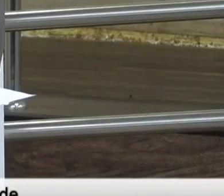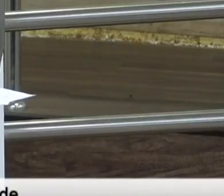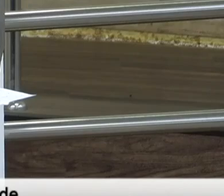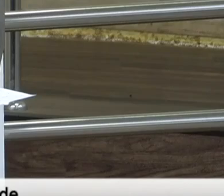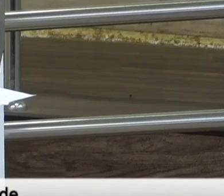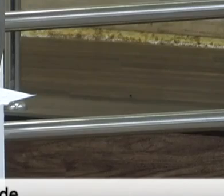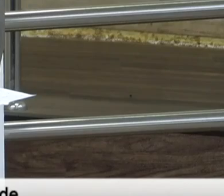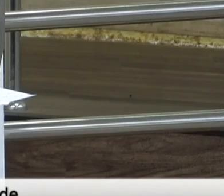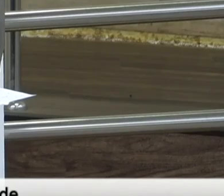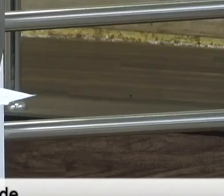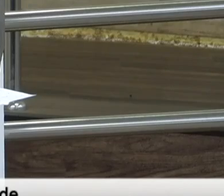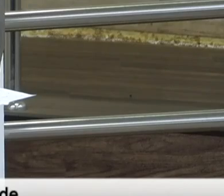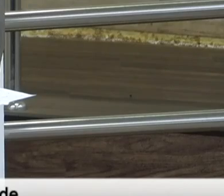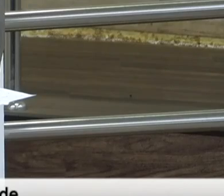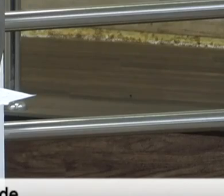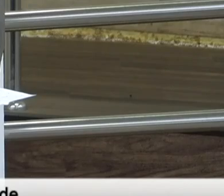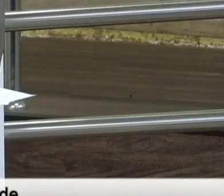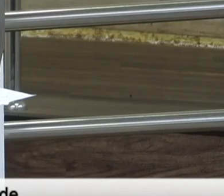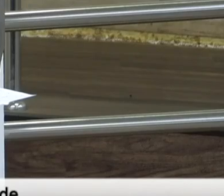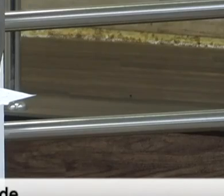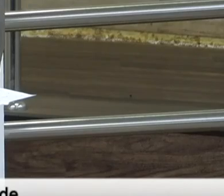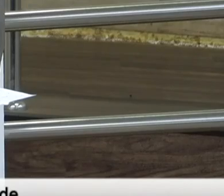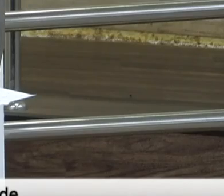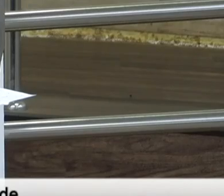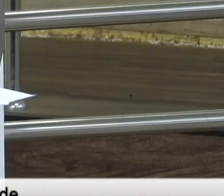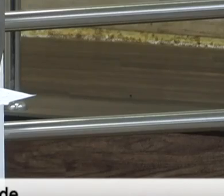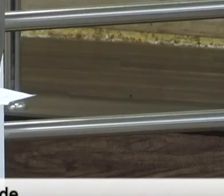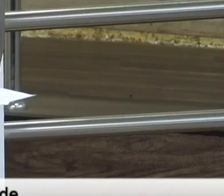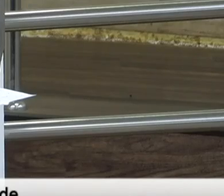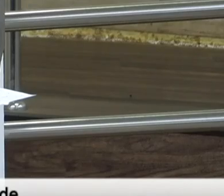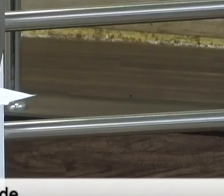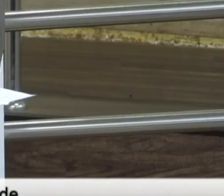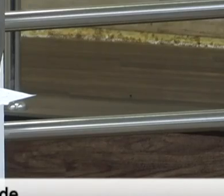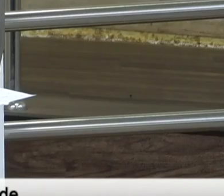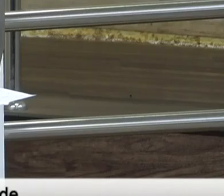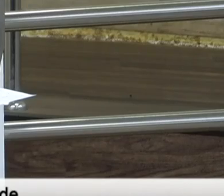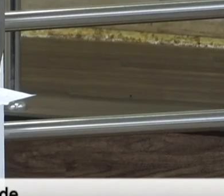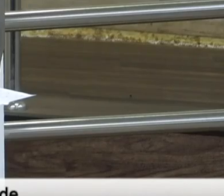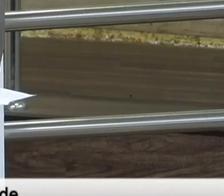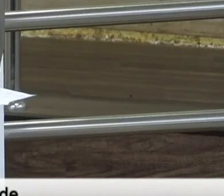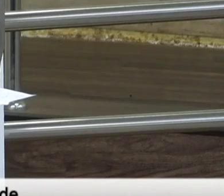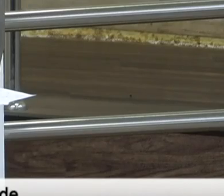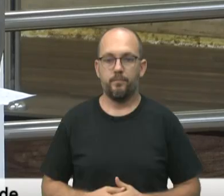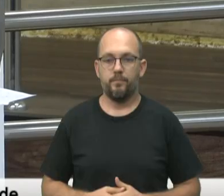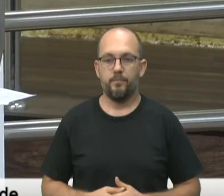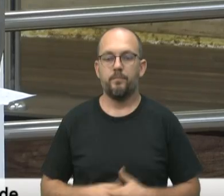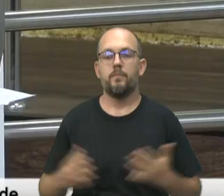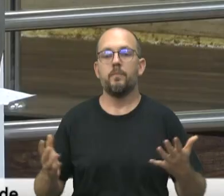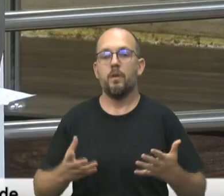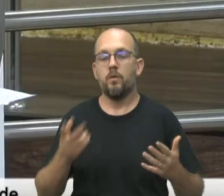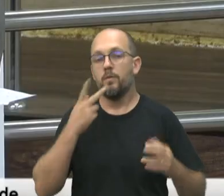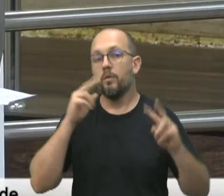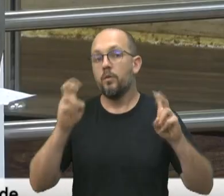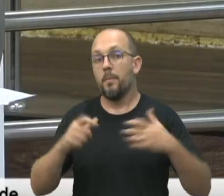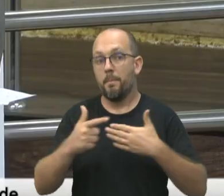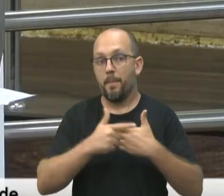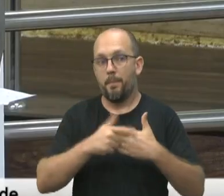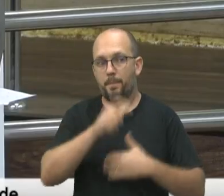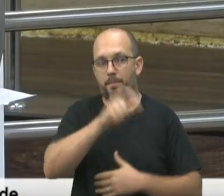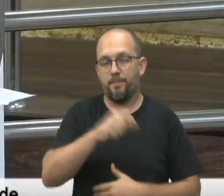quero dizer uma coisa para vocês. O papel meu e da Dani é muito importante, da Poliana, do Vini. A